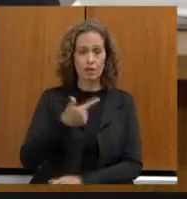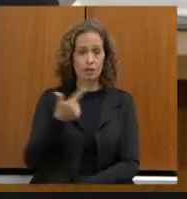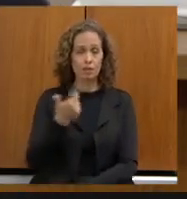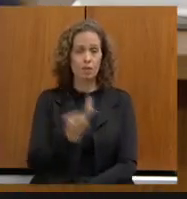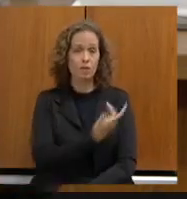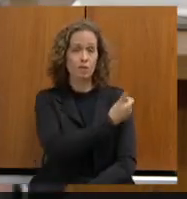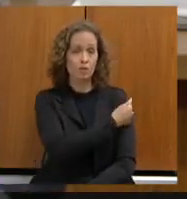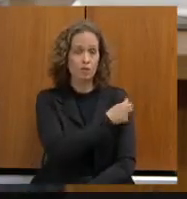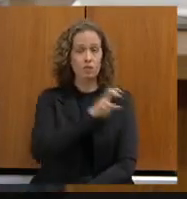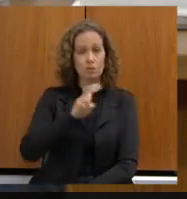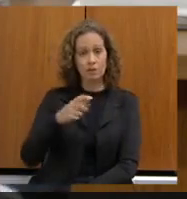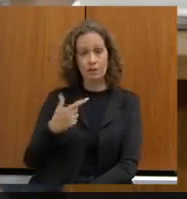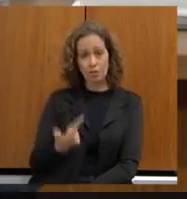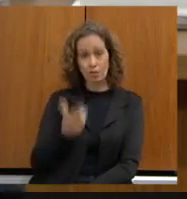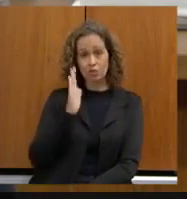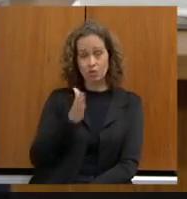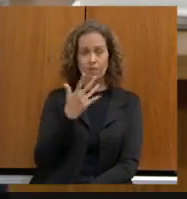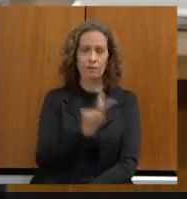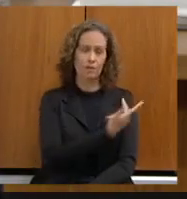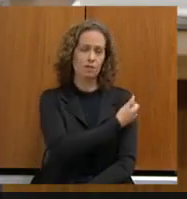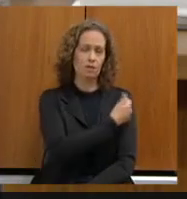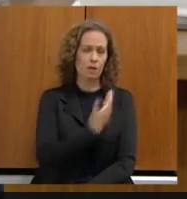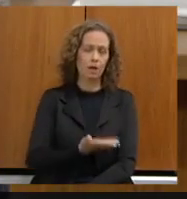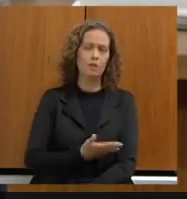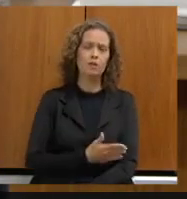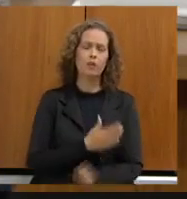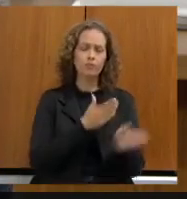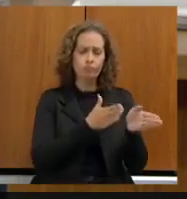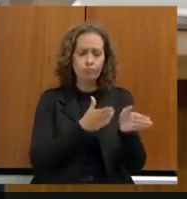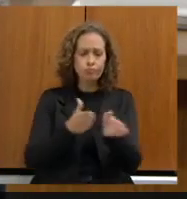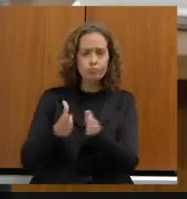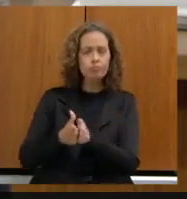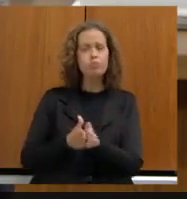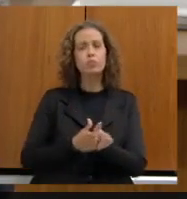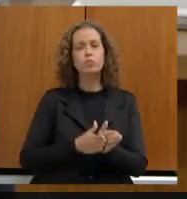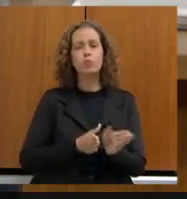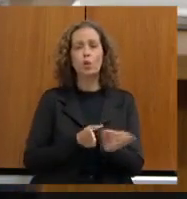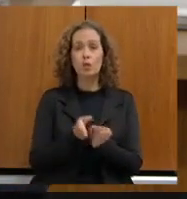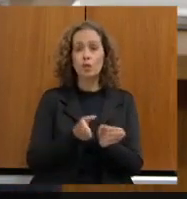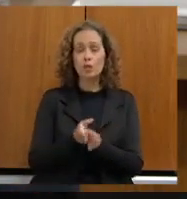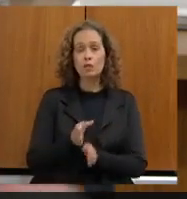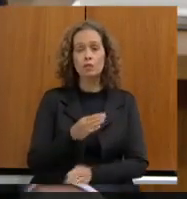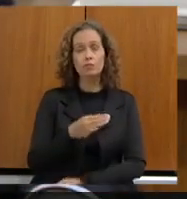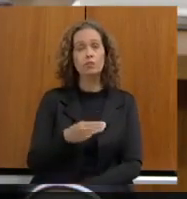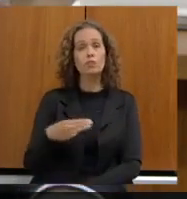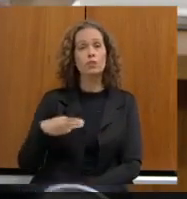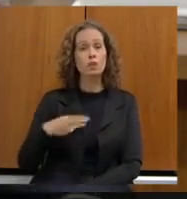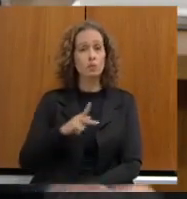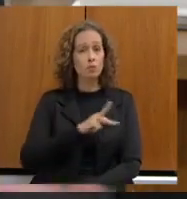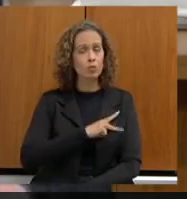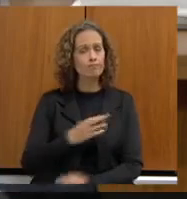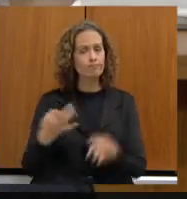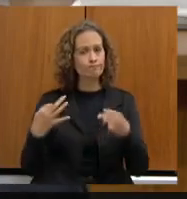52 presos e vacinados então a gente tá cumprindo rigorosamente a orientação do ministério